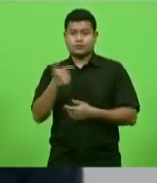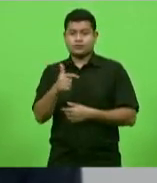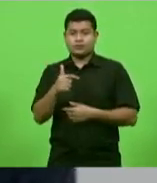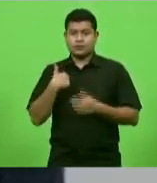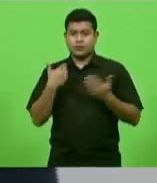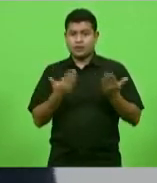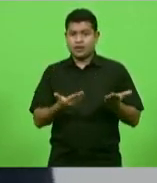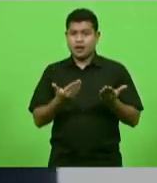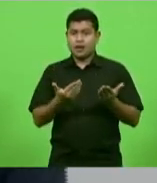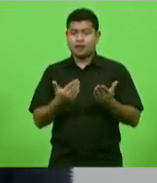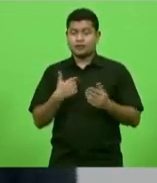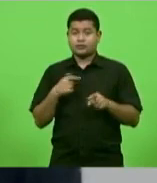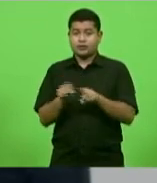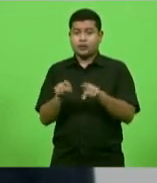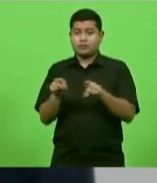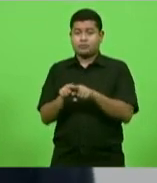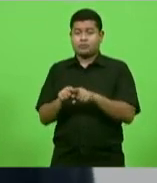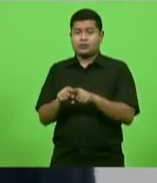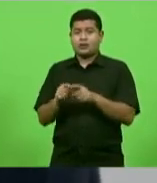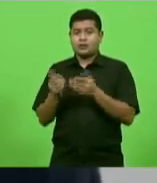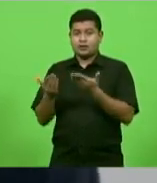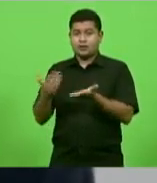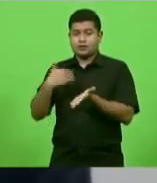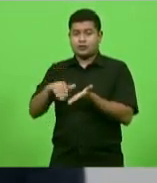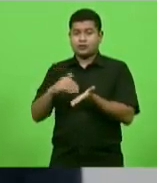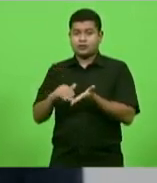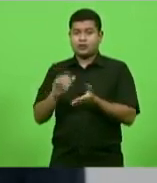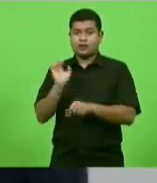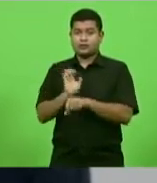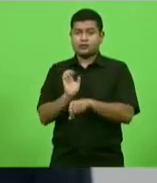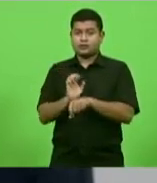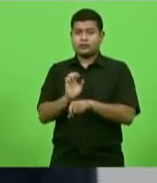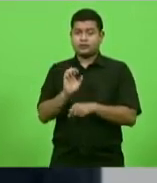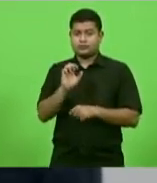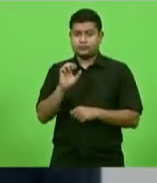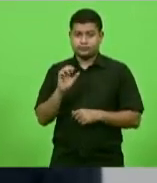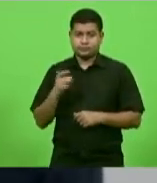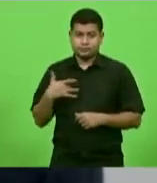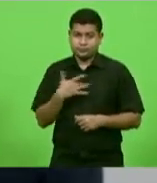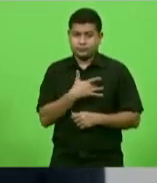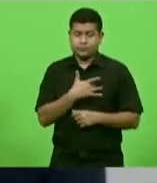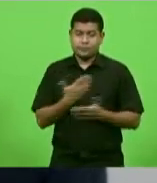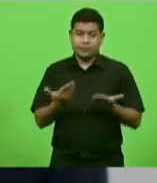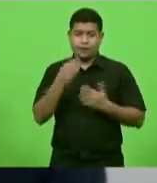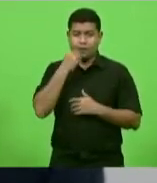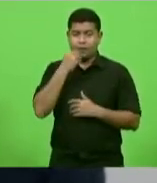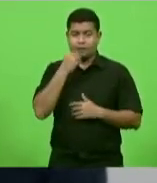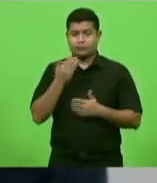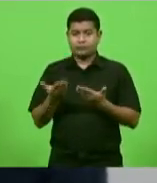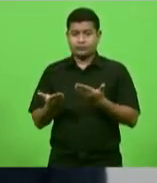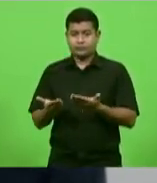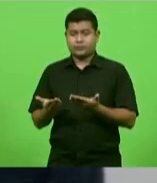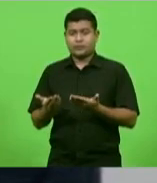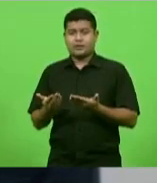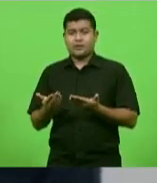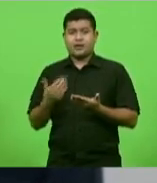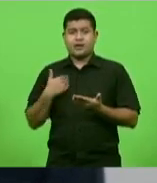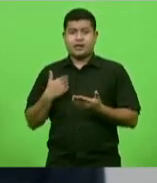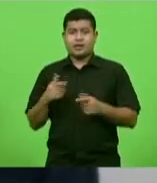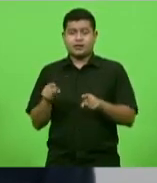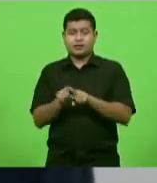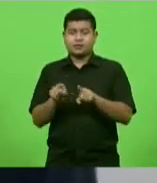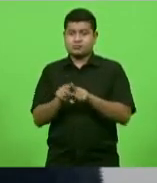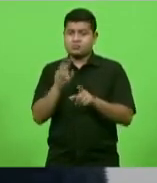também pelo então senhor secretário estadual de Saúde, onde, na oportunidade, fora-lhe dada a